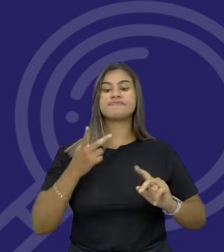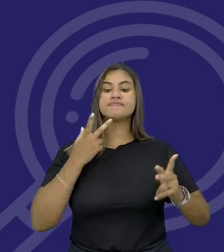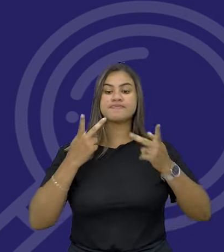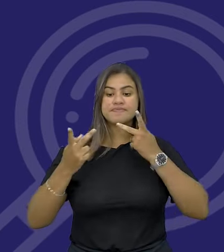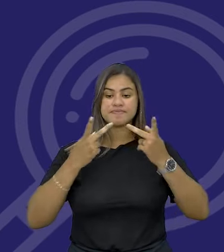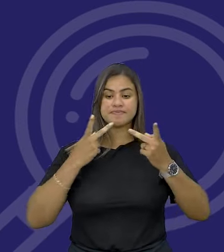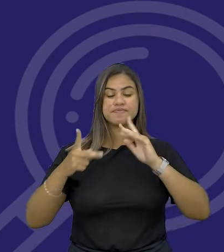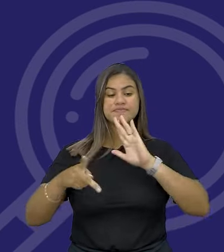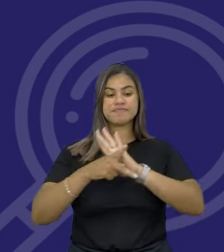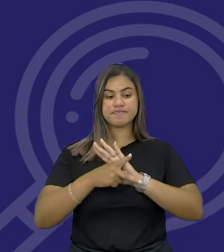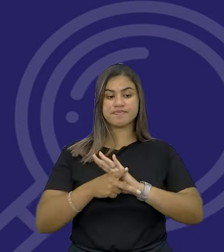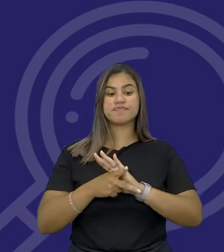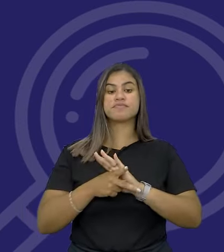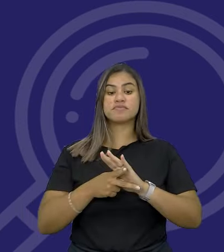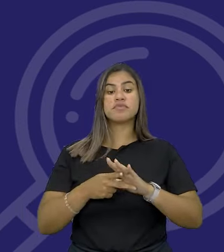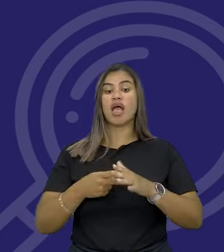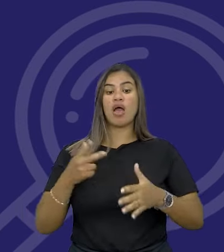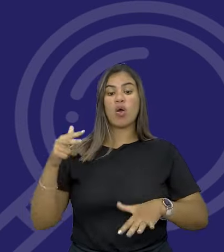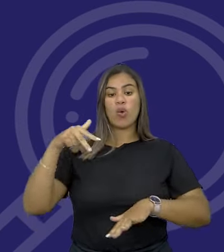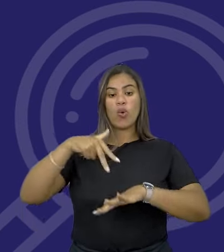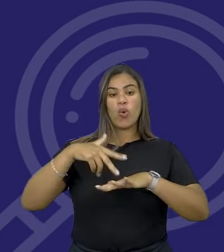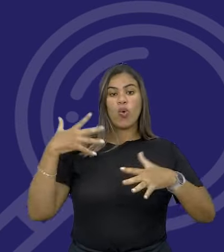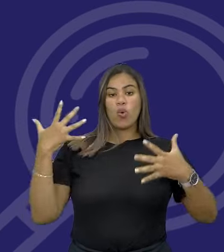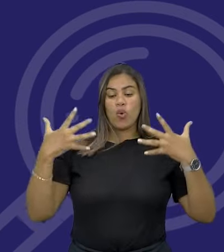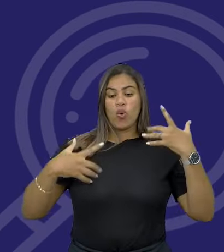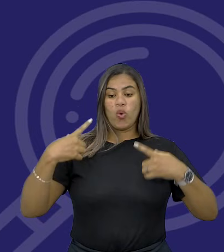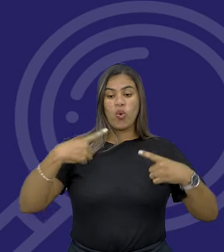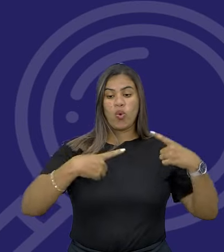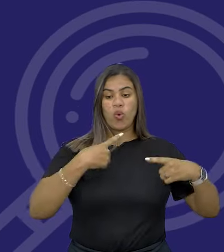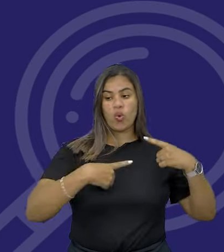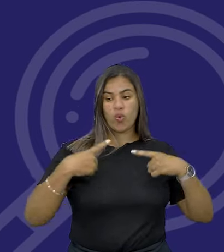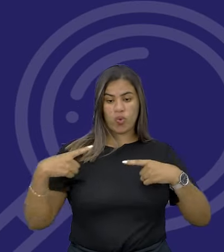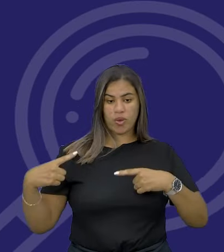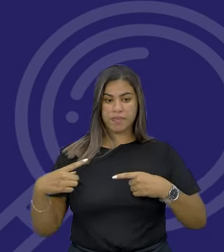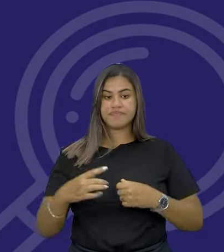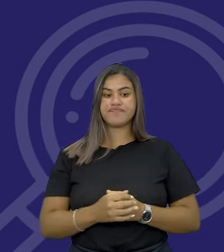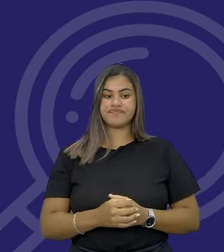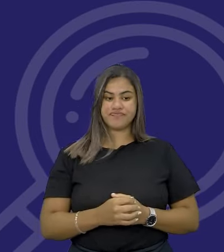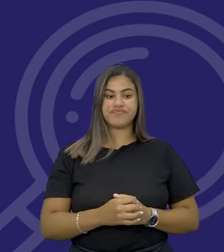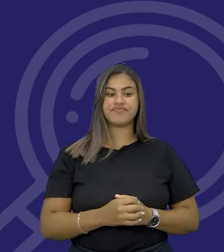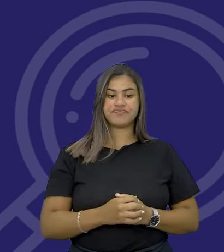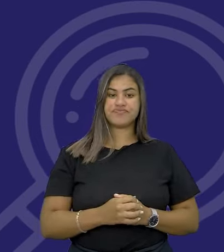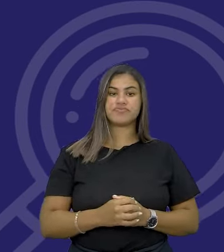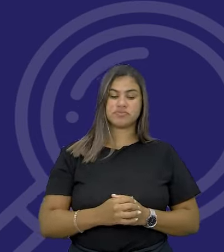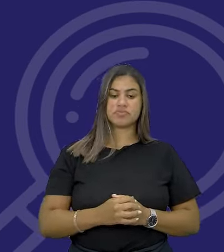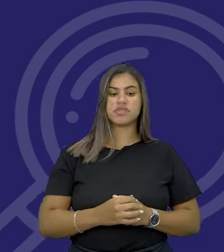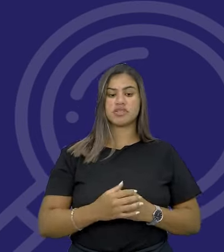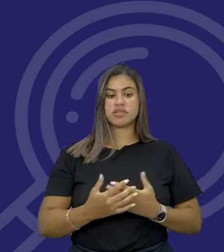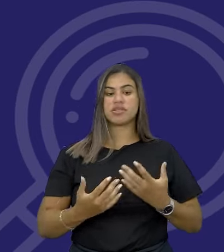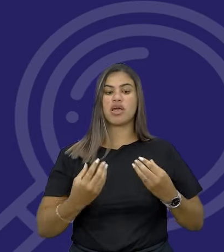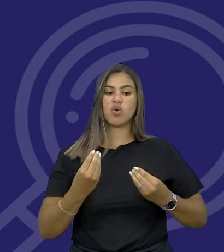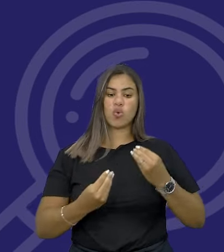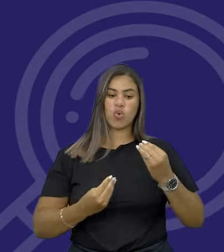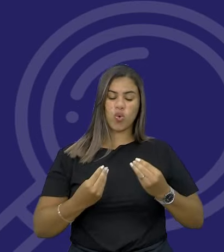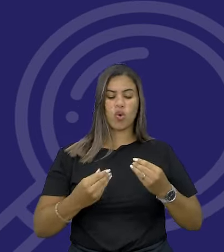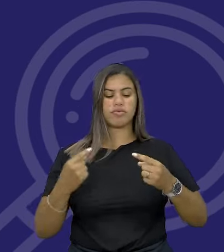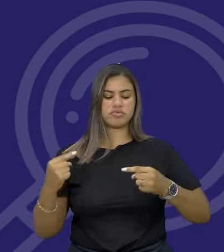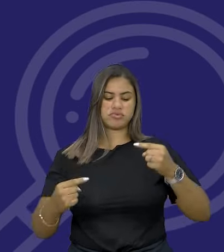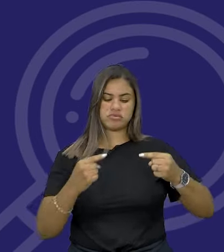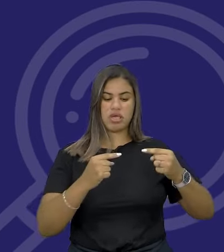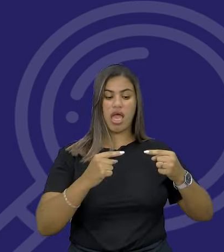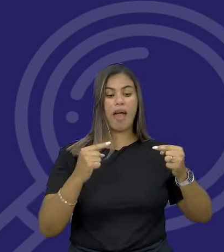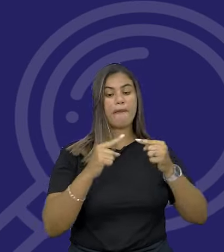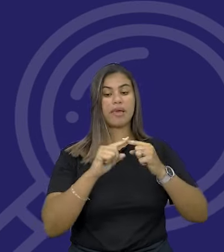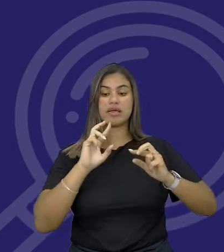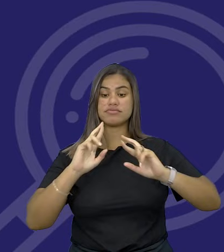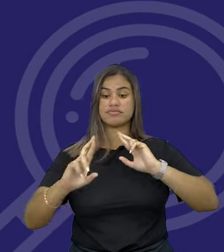a plenária, onde todos os estudantes devem participar das discussões das diferentes